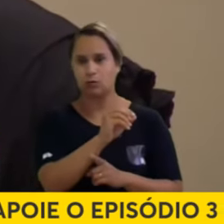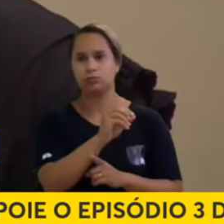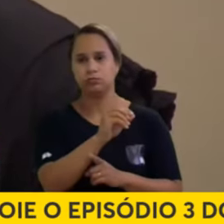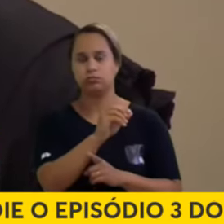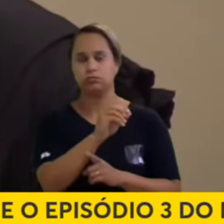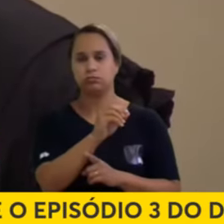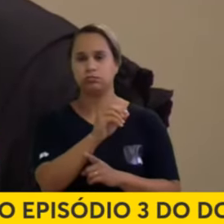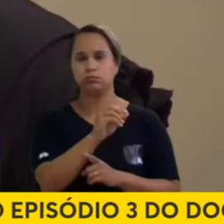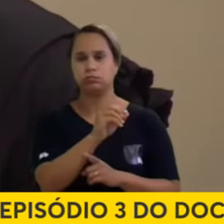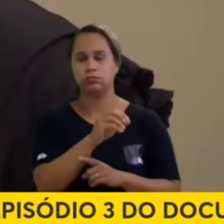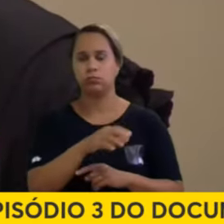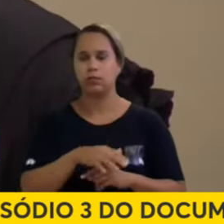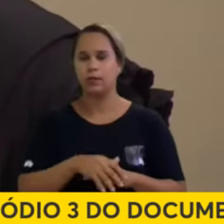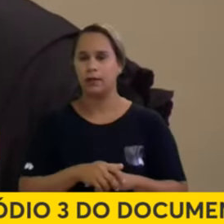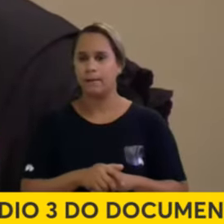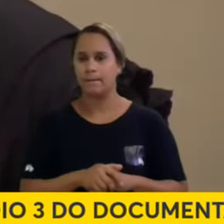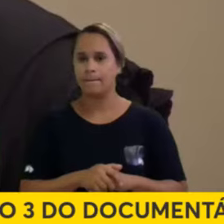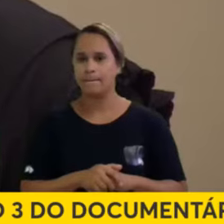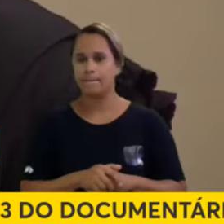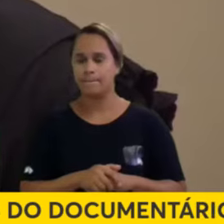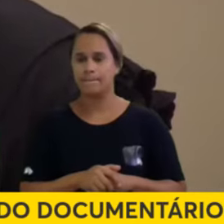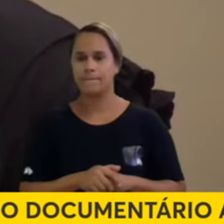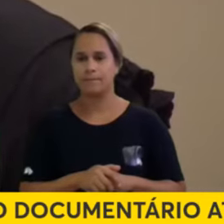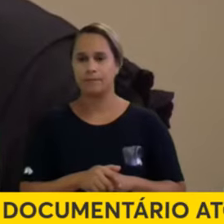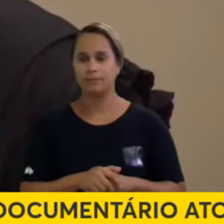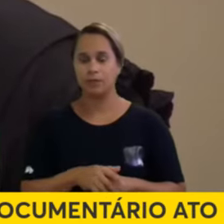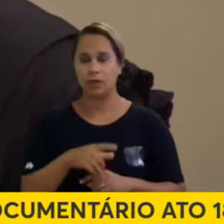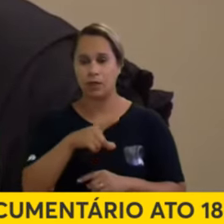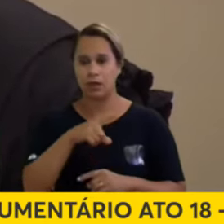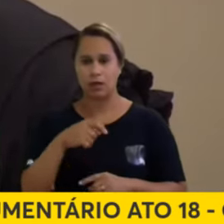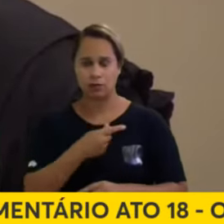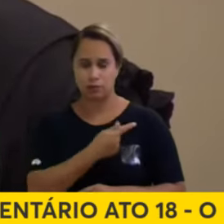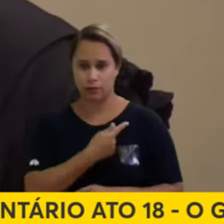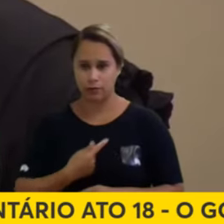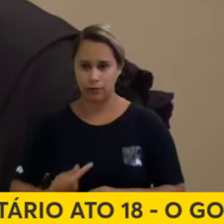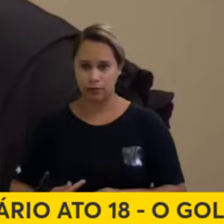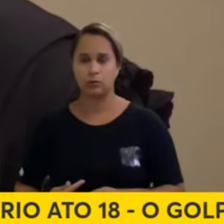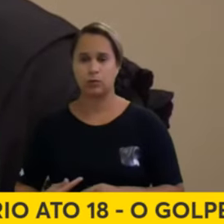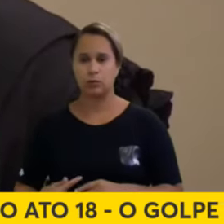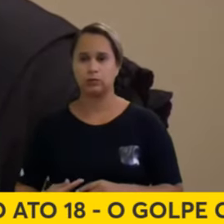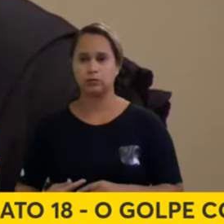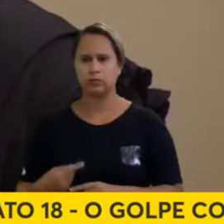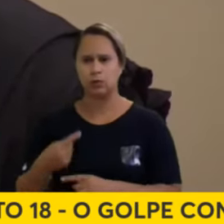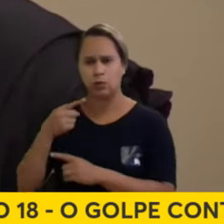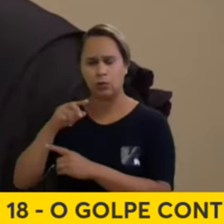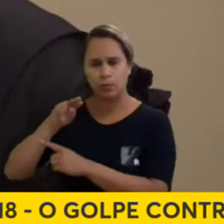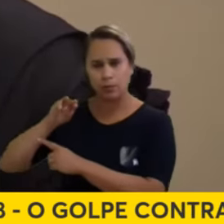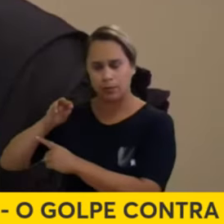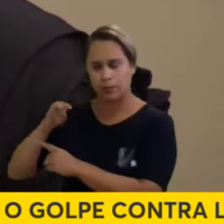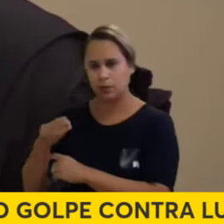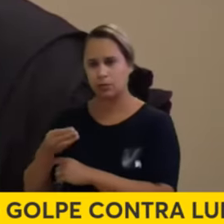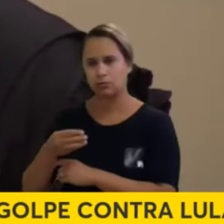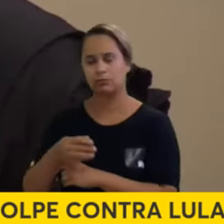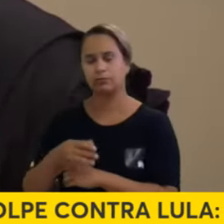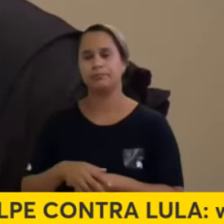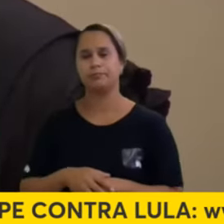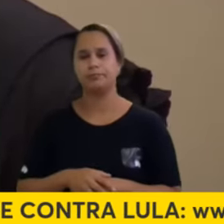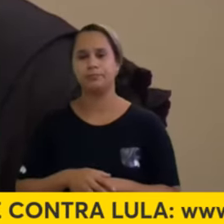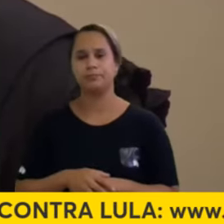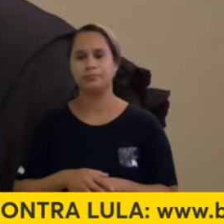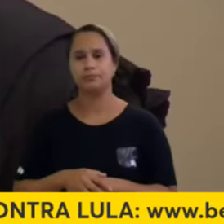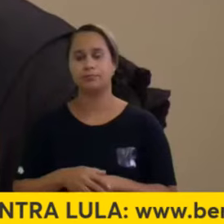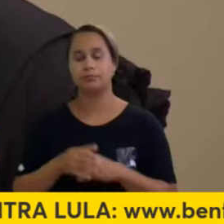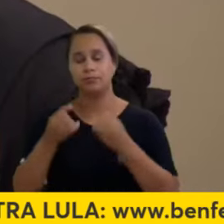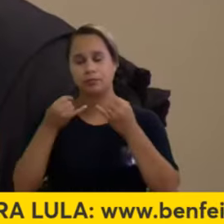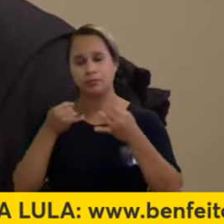muitas legislaturas ex-governador Álvaro Dias fez 1. 396.000 votos em outras palavras mesmo com toda a exposição